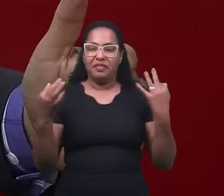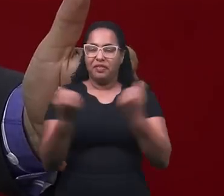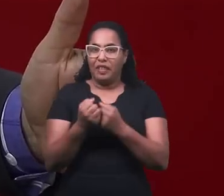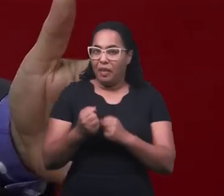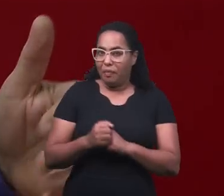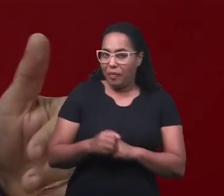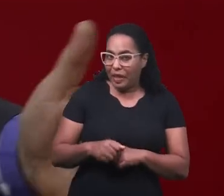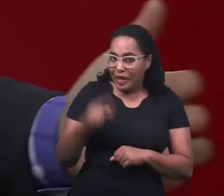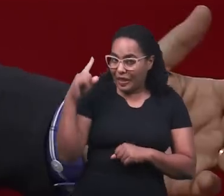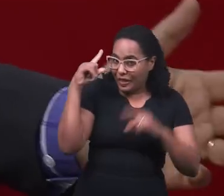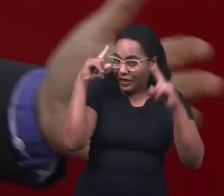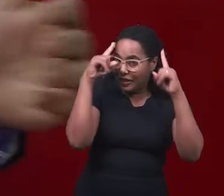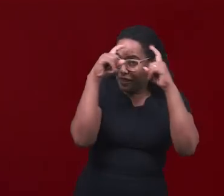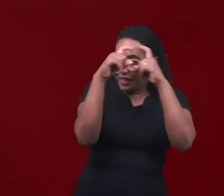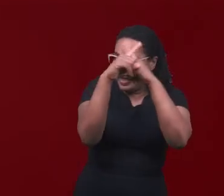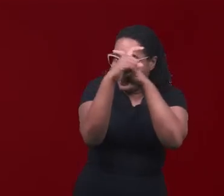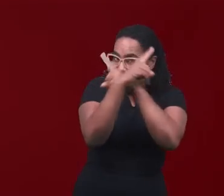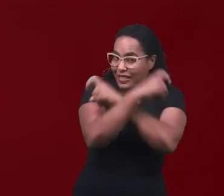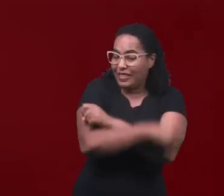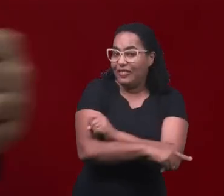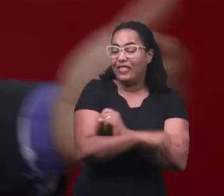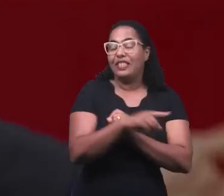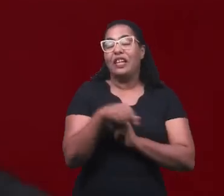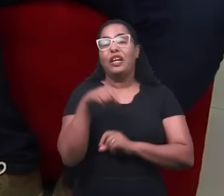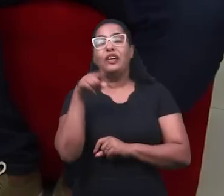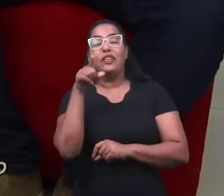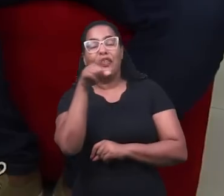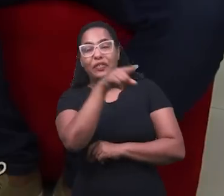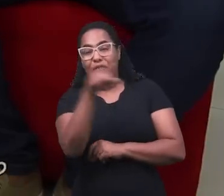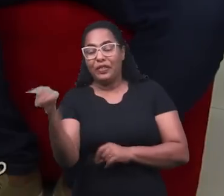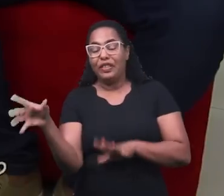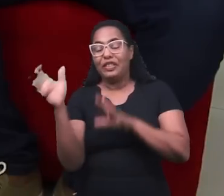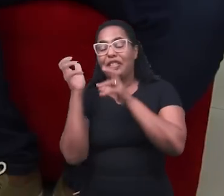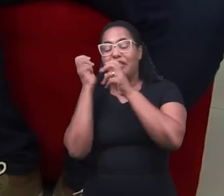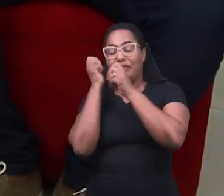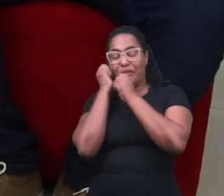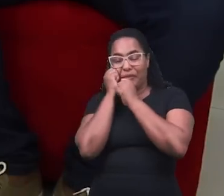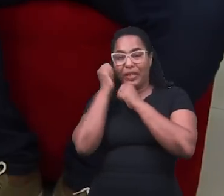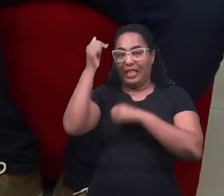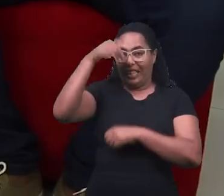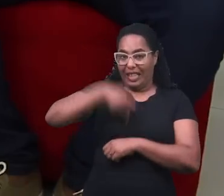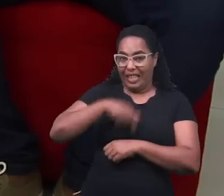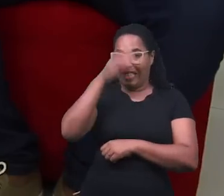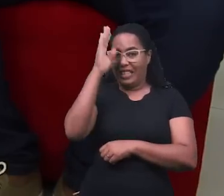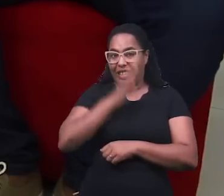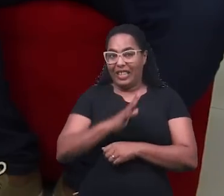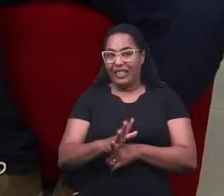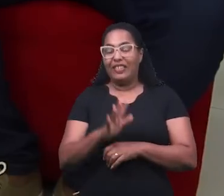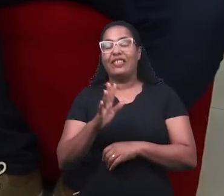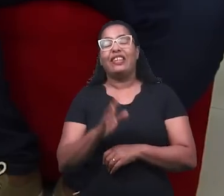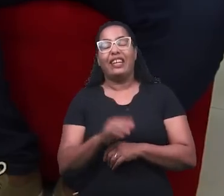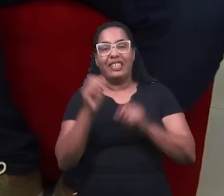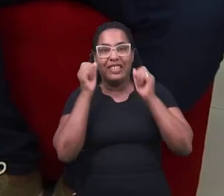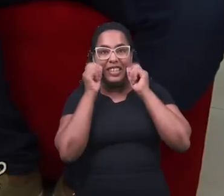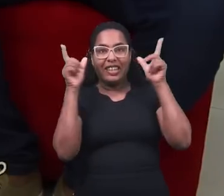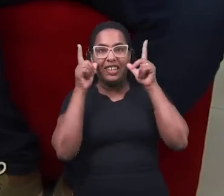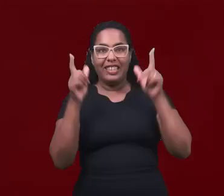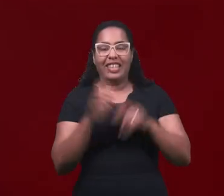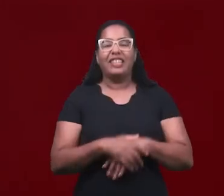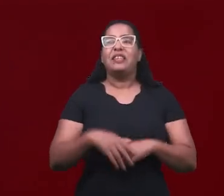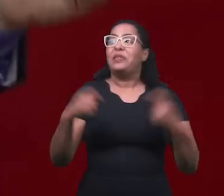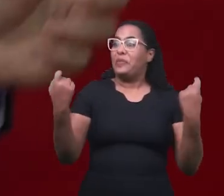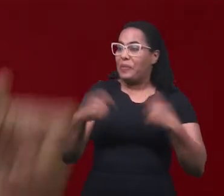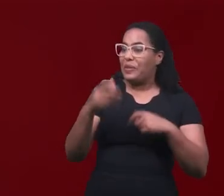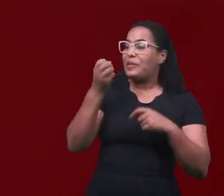meio complicado, né? Porque enquanto vocês estão dormindo, aqui está Nós acordado. estamos ficando bom de matemática, fazendo conta. Tem que fazer